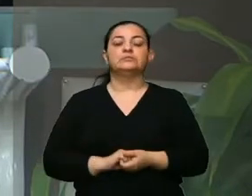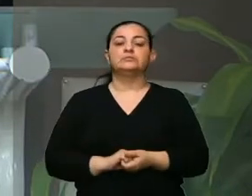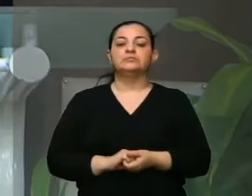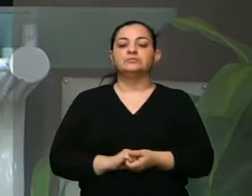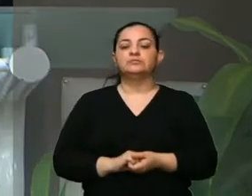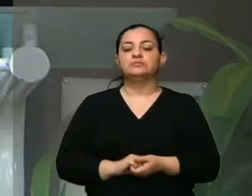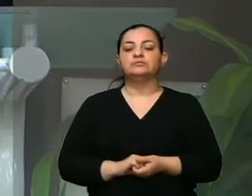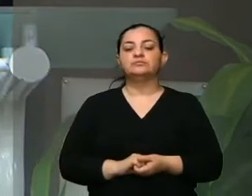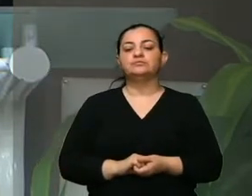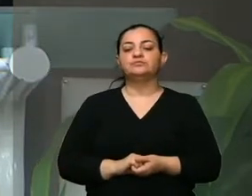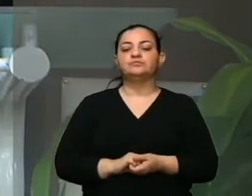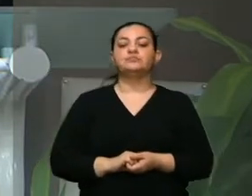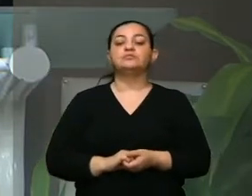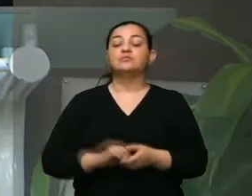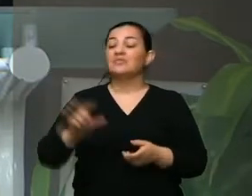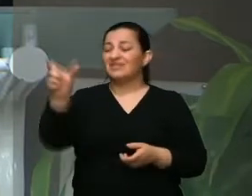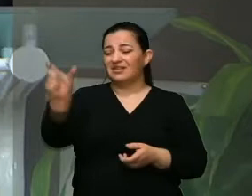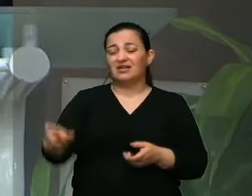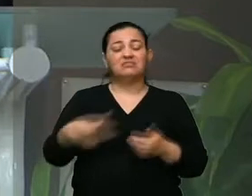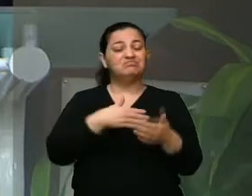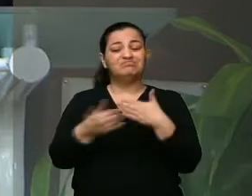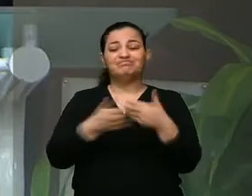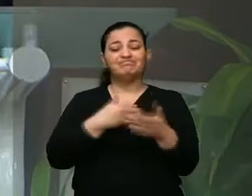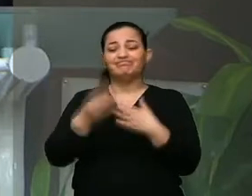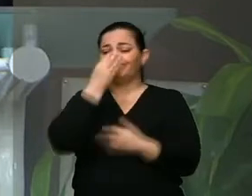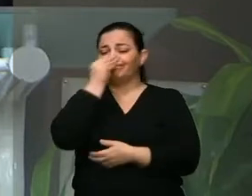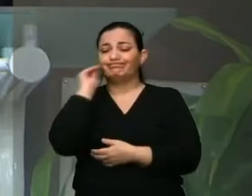ele não se importa